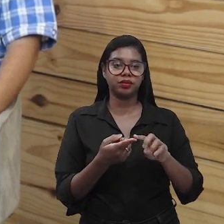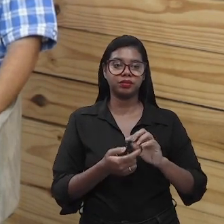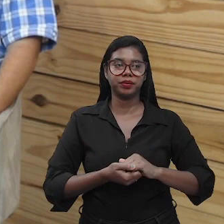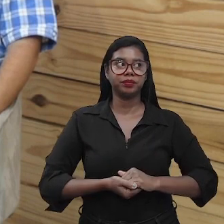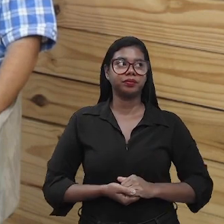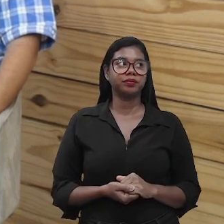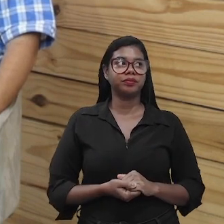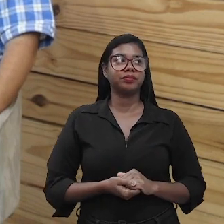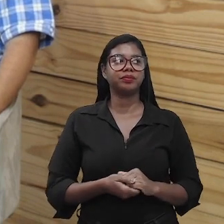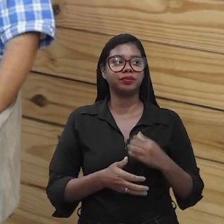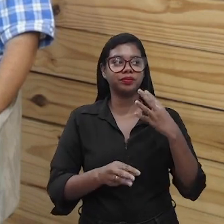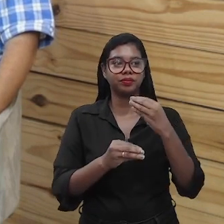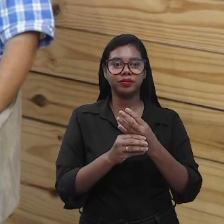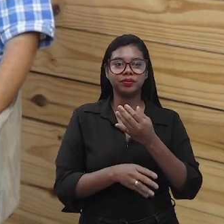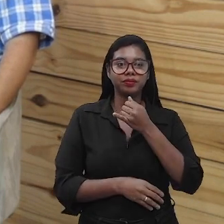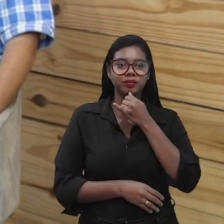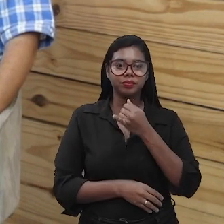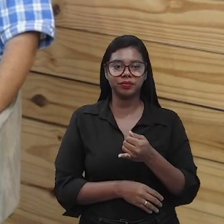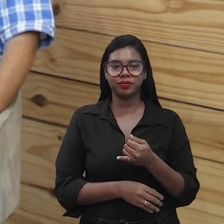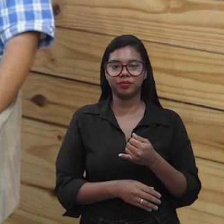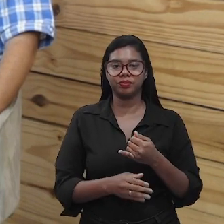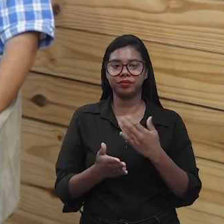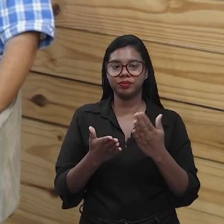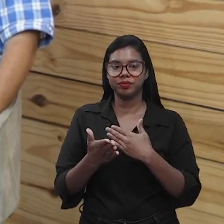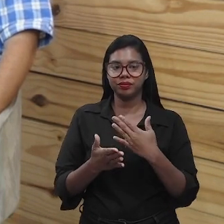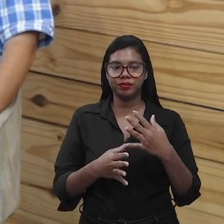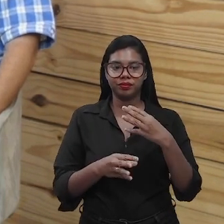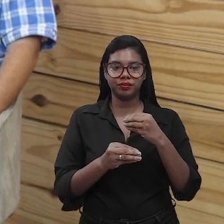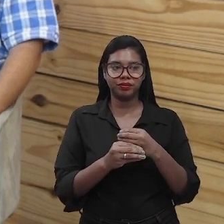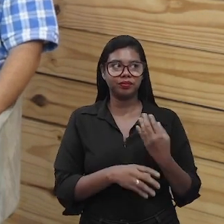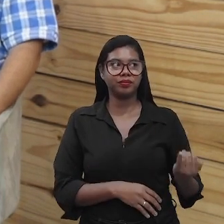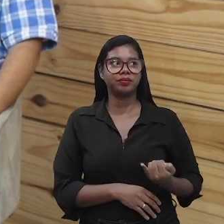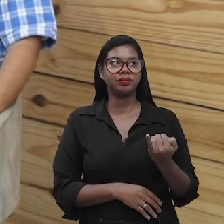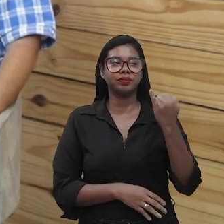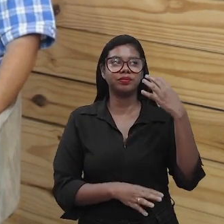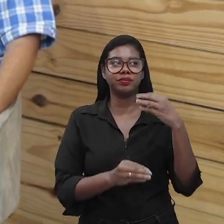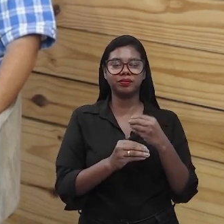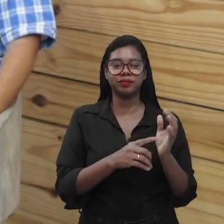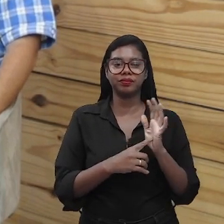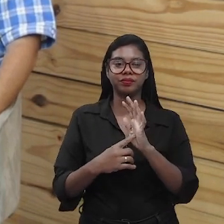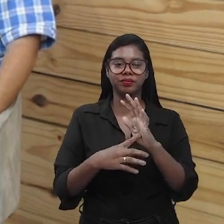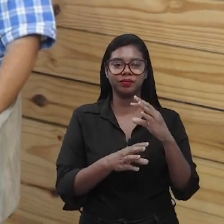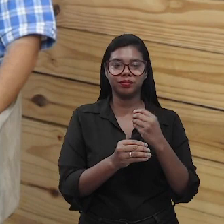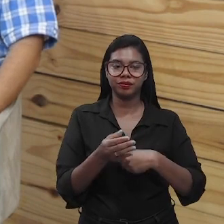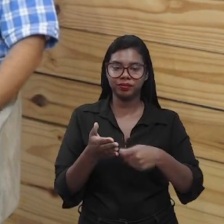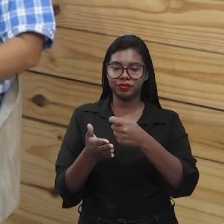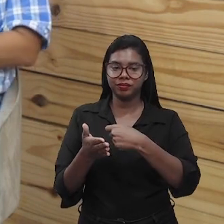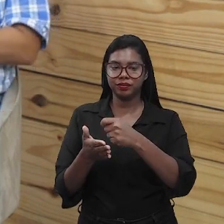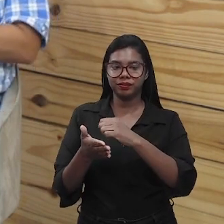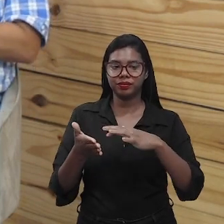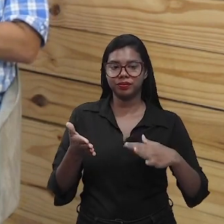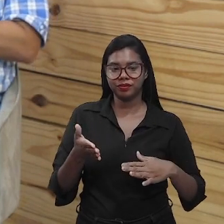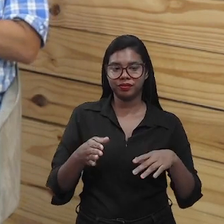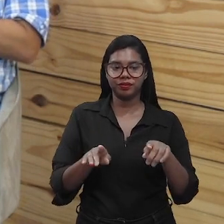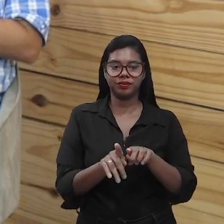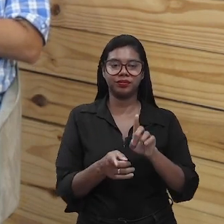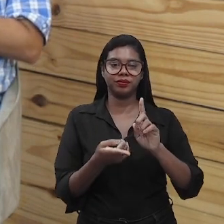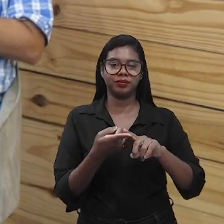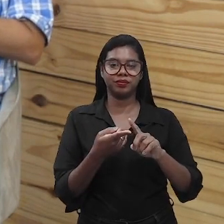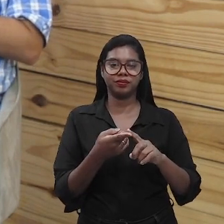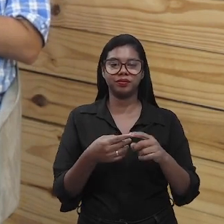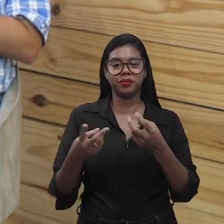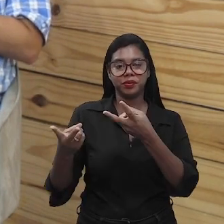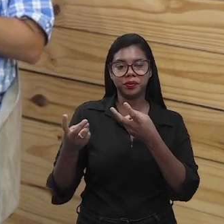uma playlist. Então, é importante que você tente buscar, quando você está escrevendo, nessa perspectiva, qual